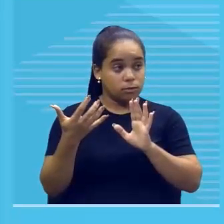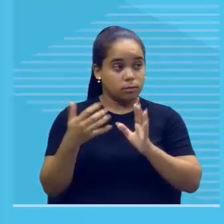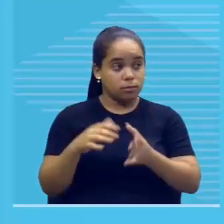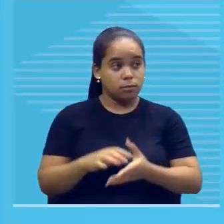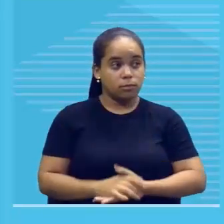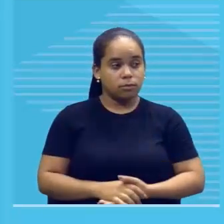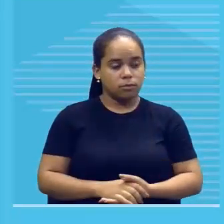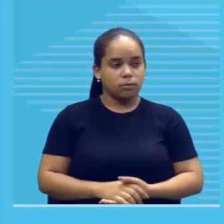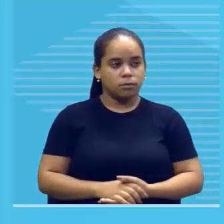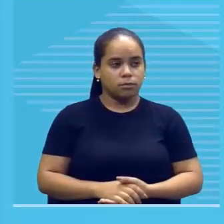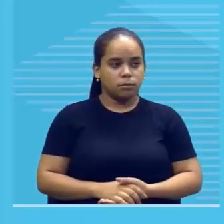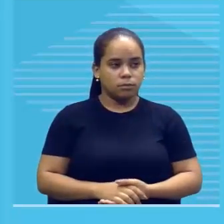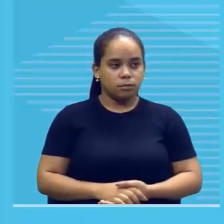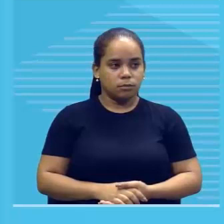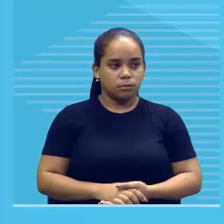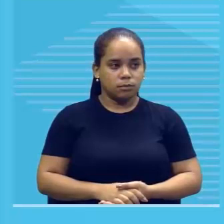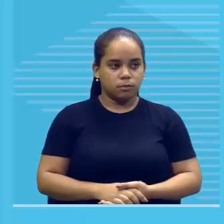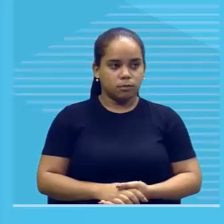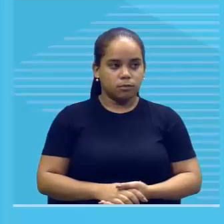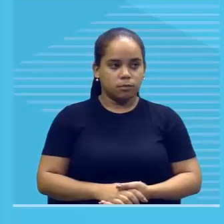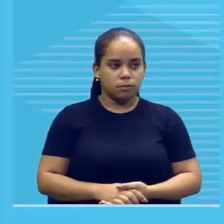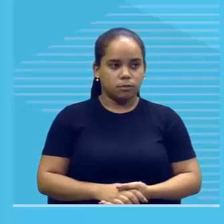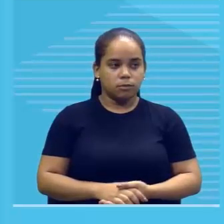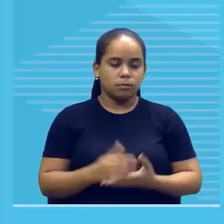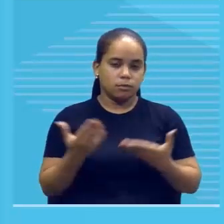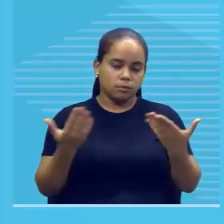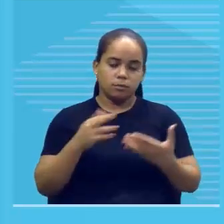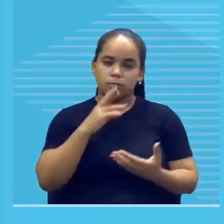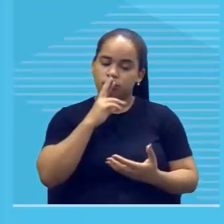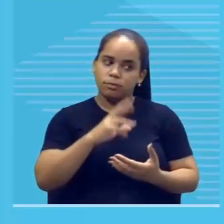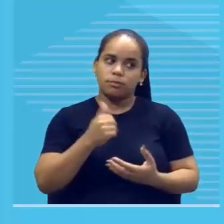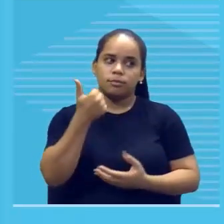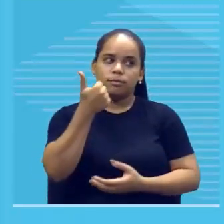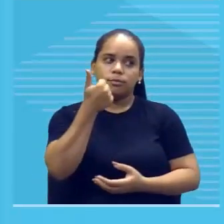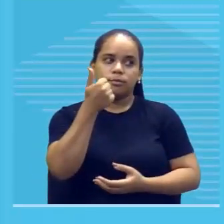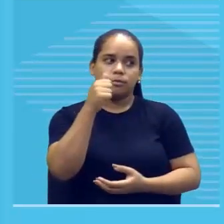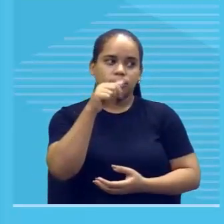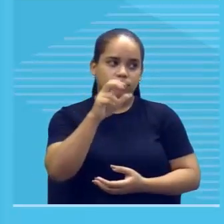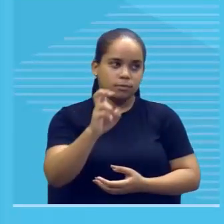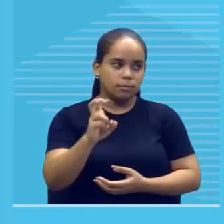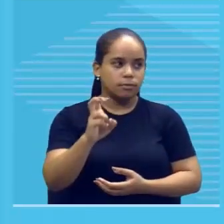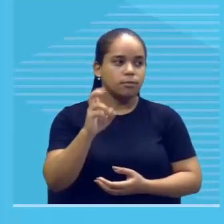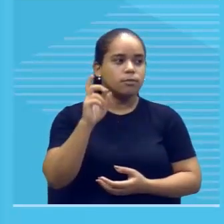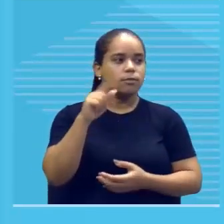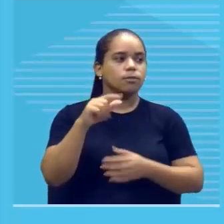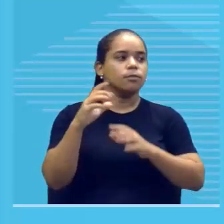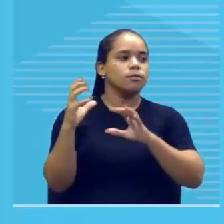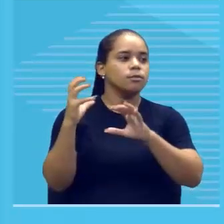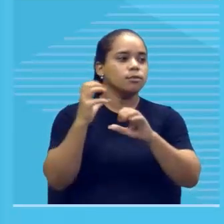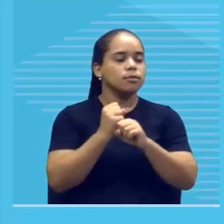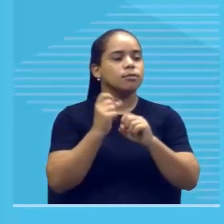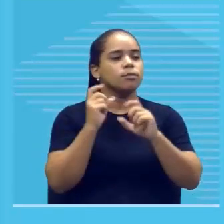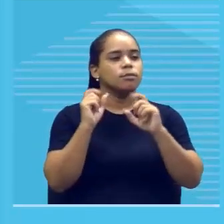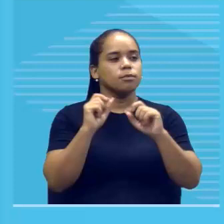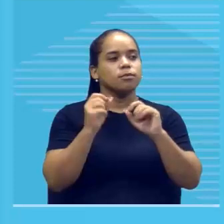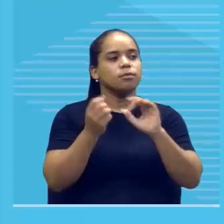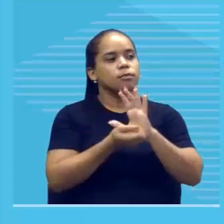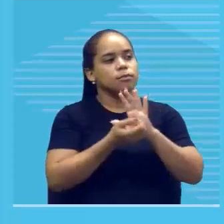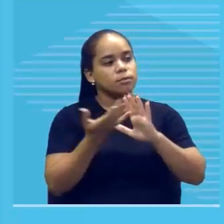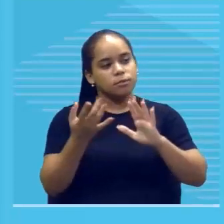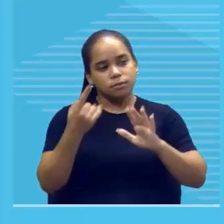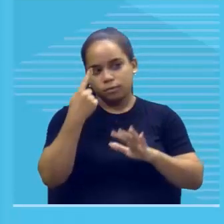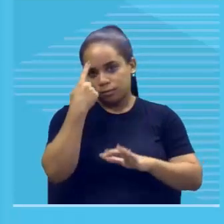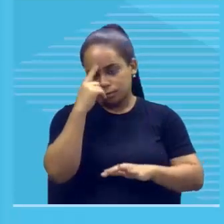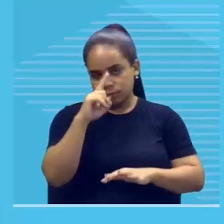isso é 15 Oi o que é isso que é o x a quantidade de